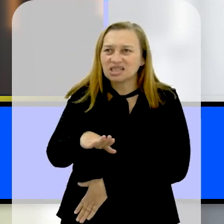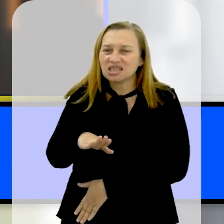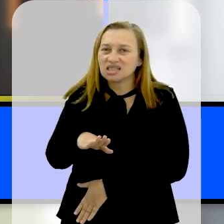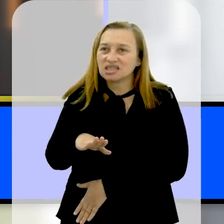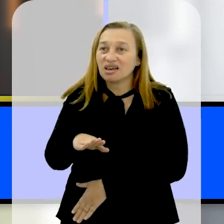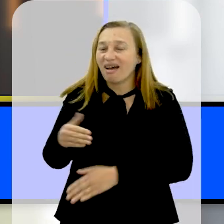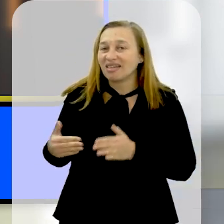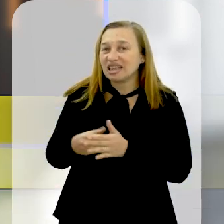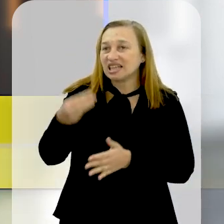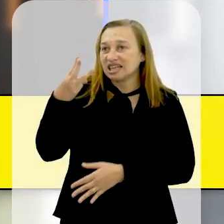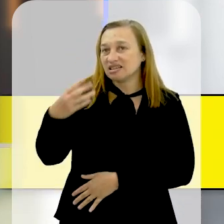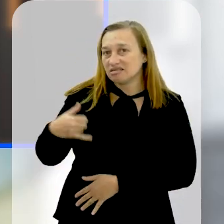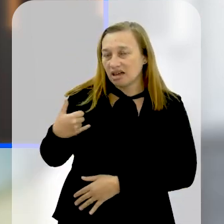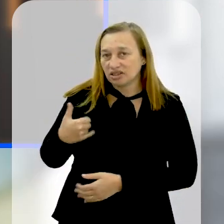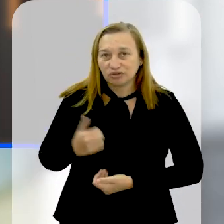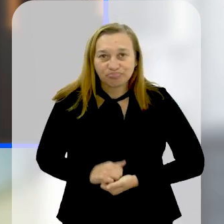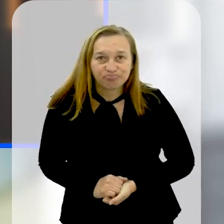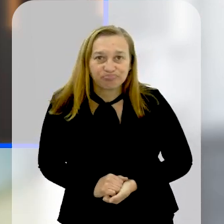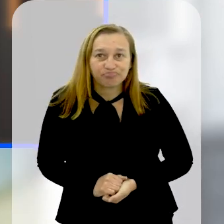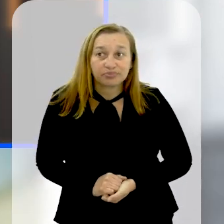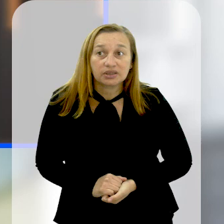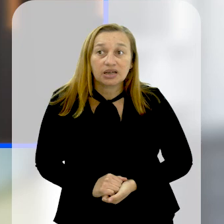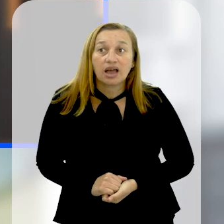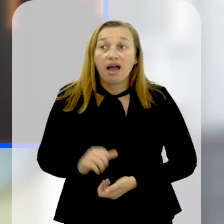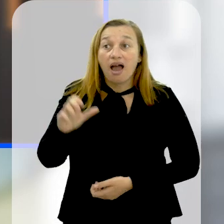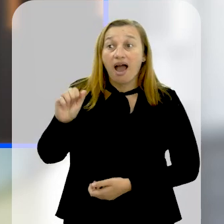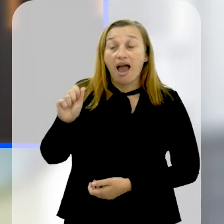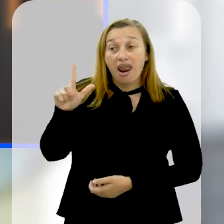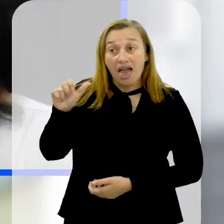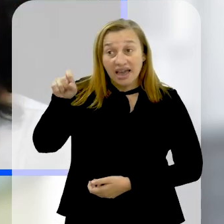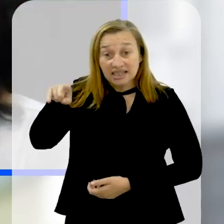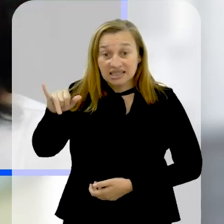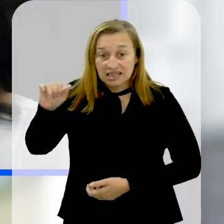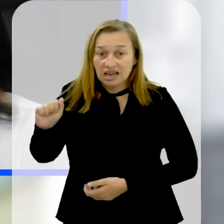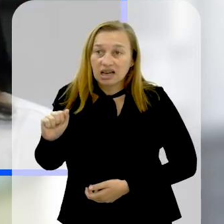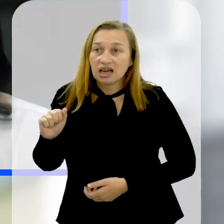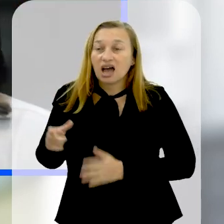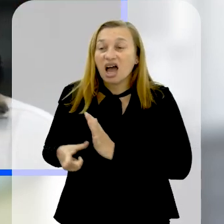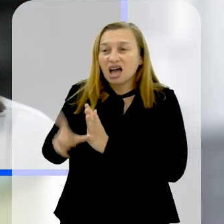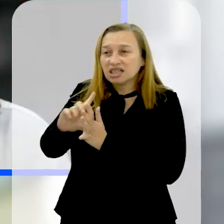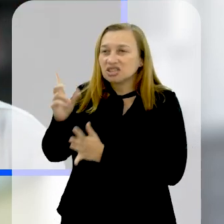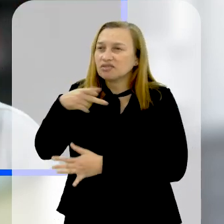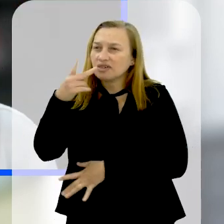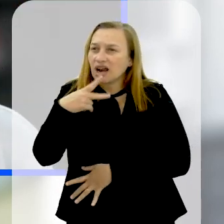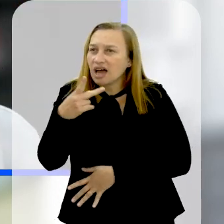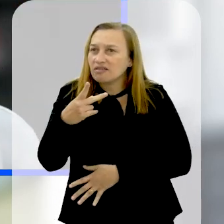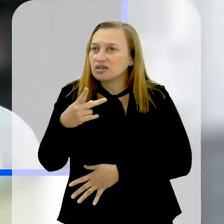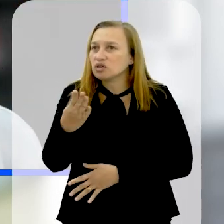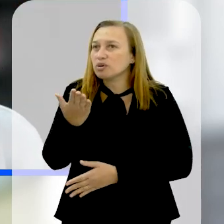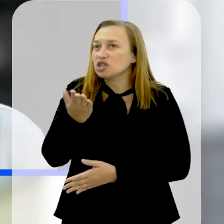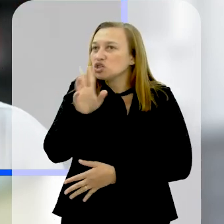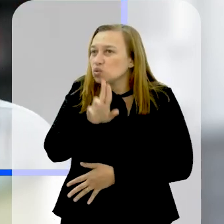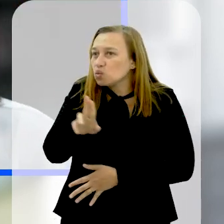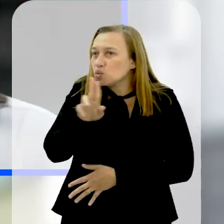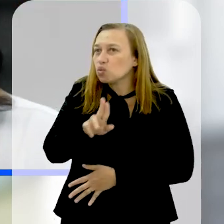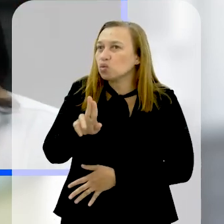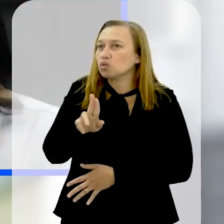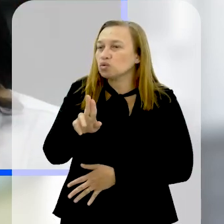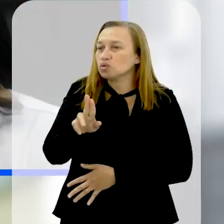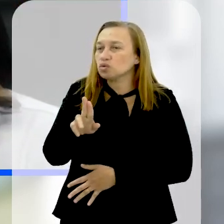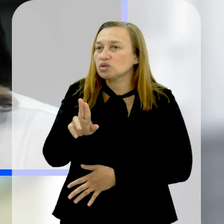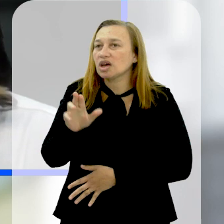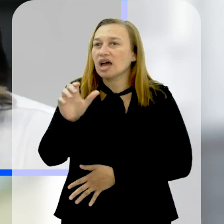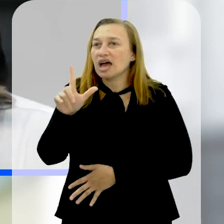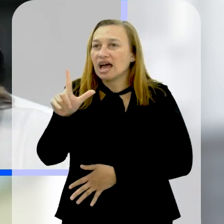as crianças pequenas, de até 3 anos de idade. Alexia, no bloco anterior, a gente falava sobre esse consumo, por exemplo,